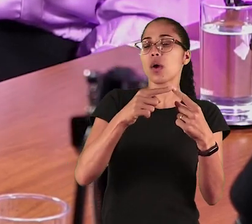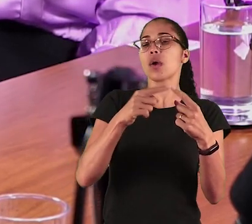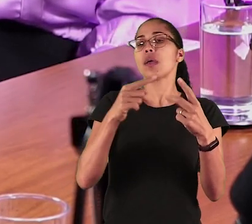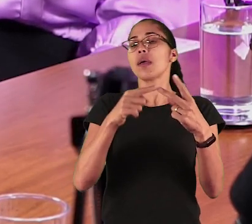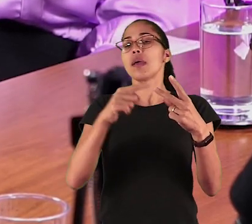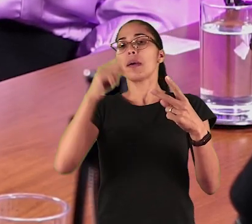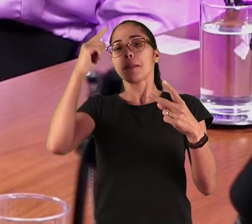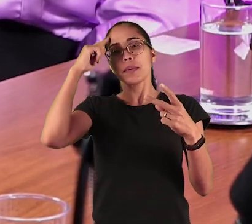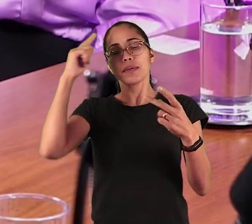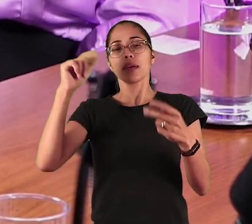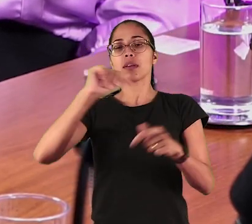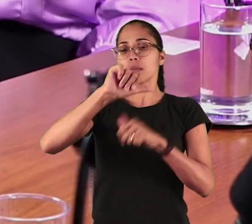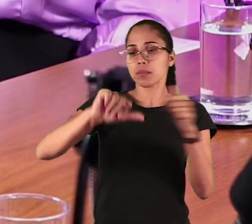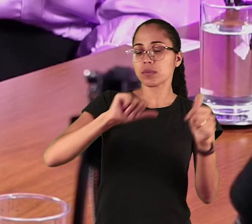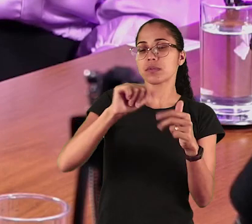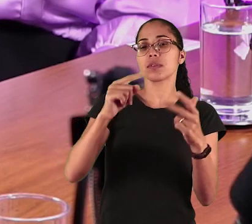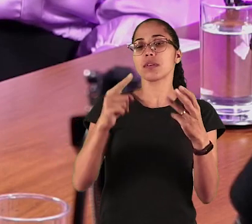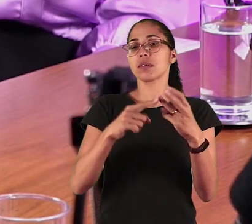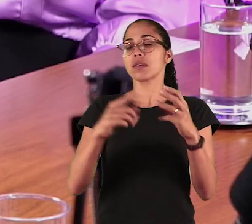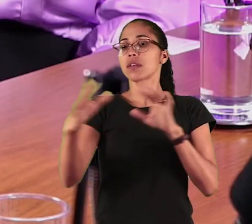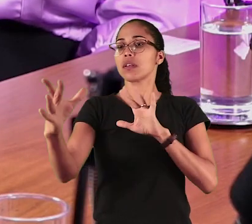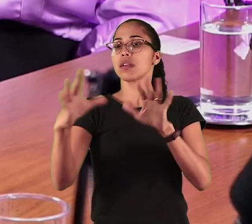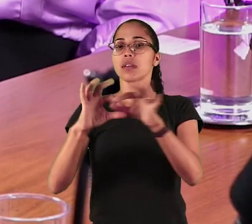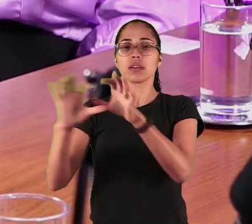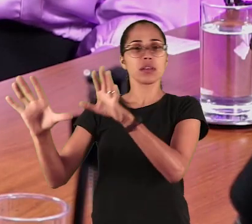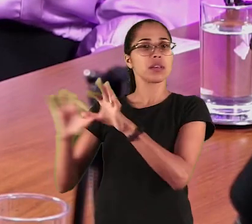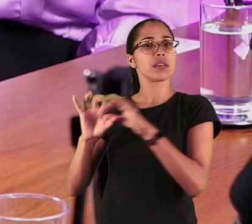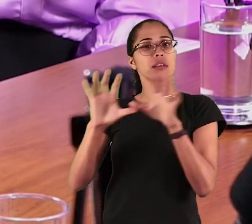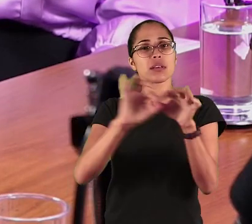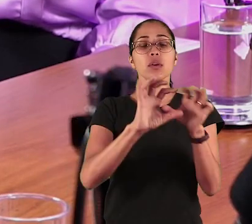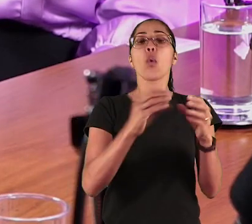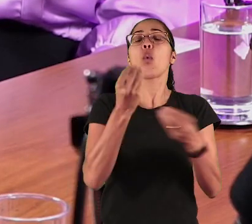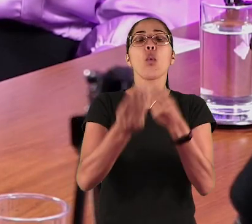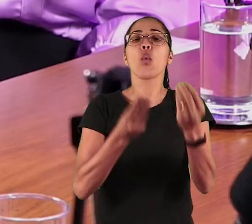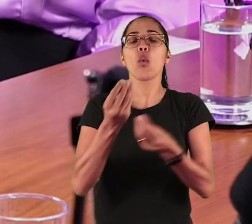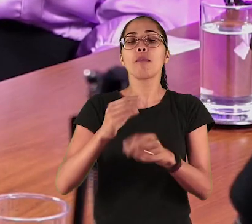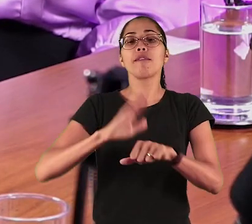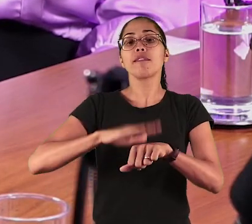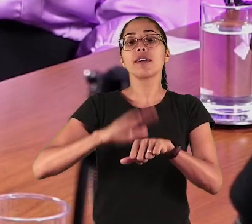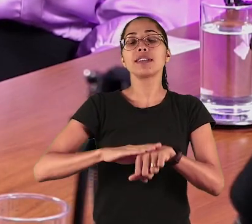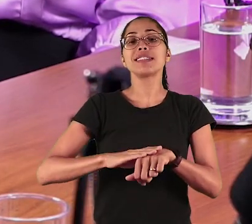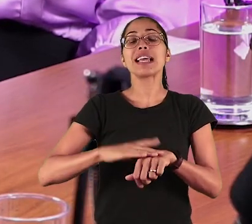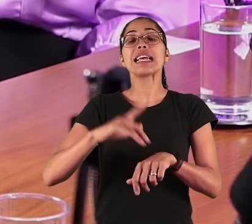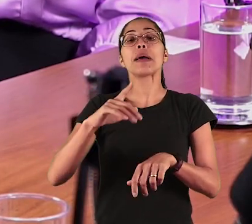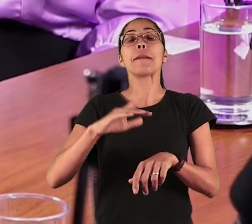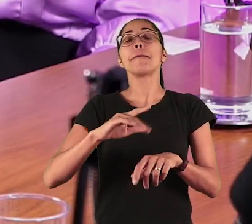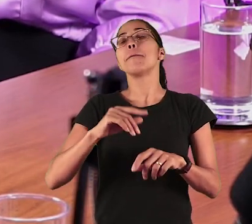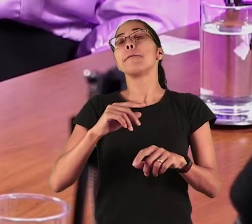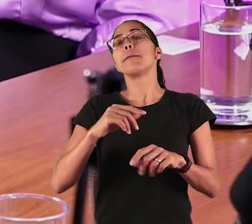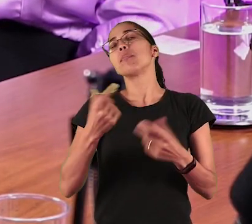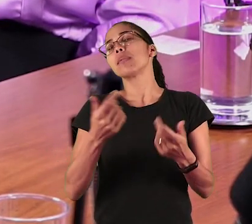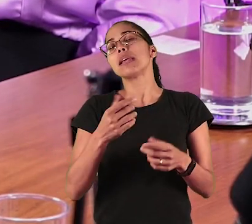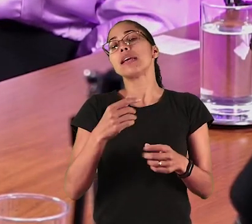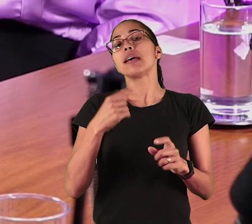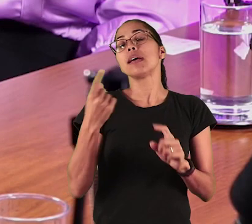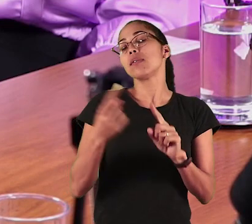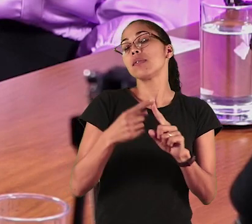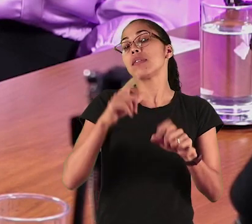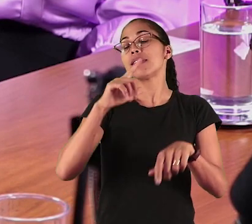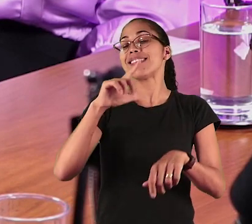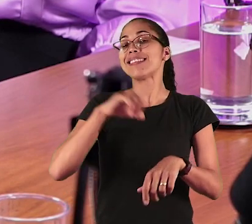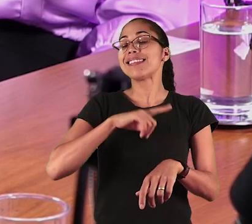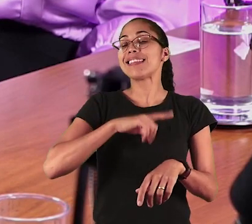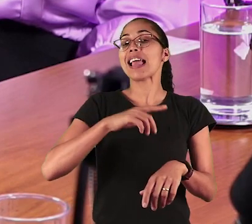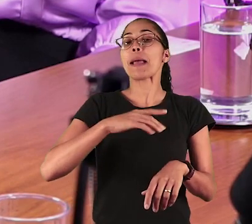pensando em transformação pensando nessa questão de conexão com pessoas como que a gente faz para ter mais mulheres